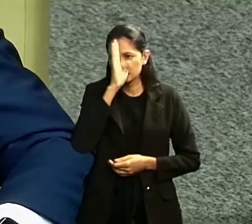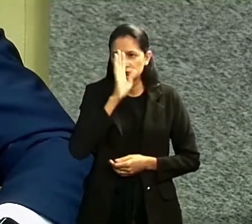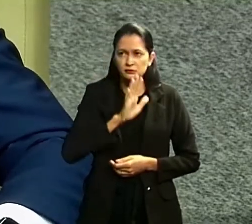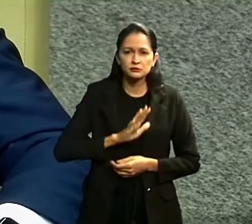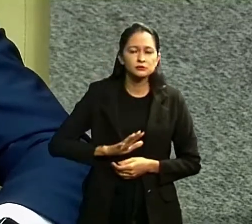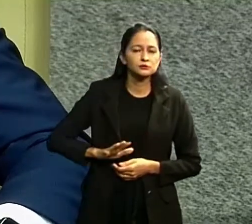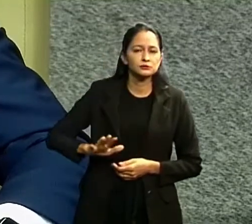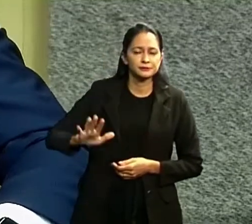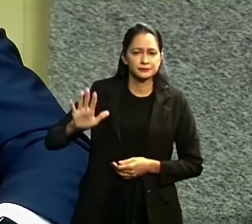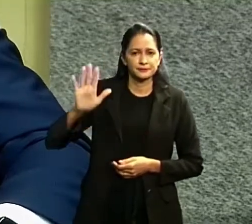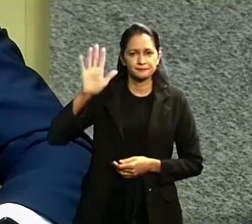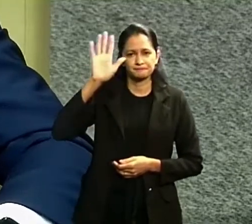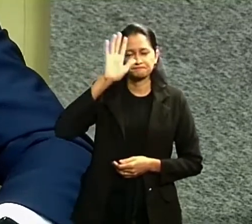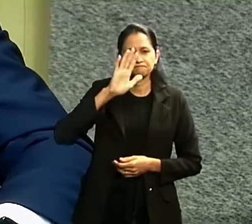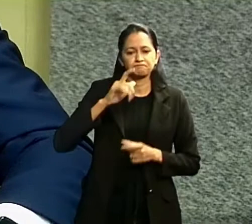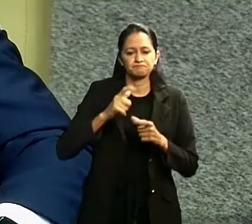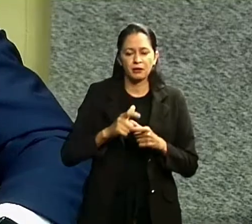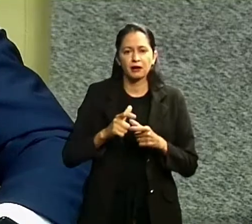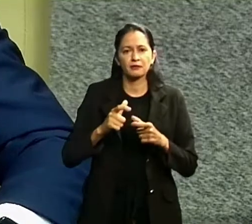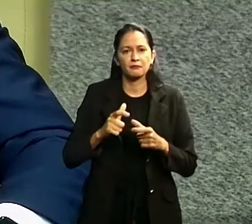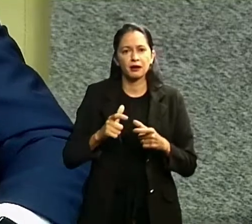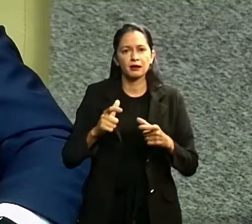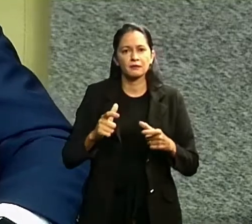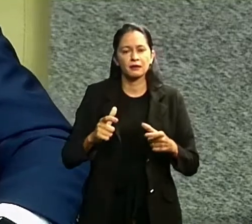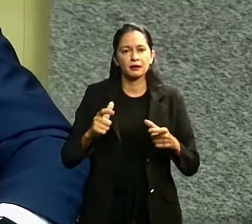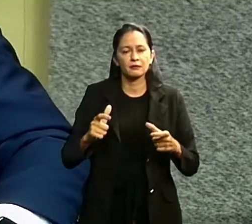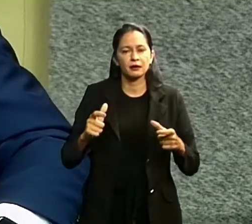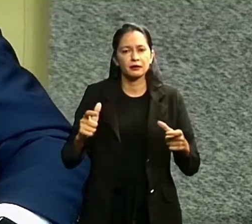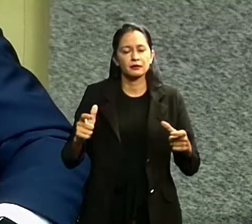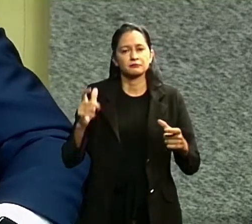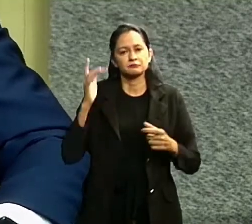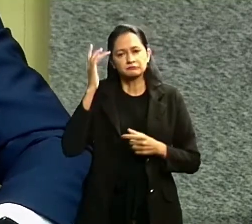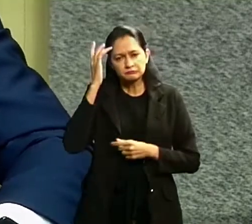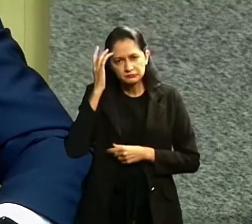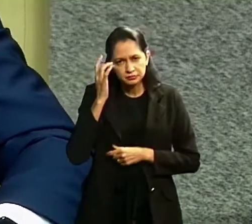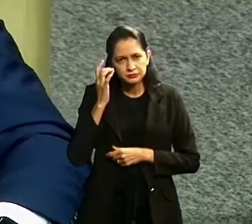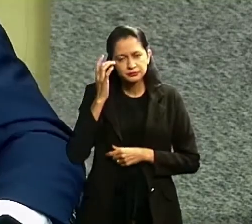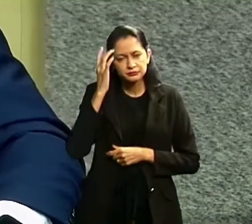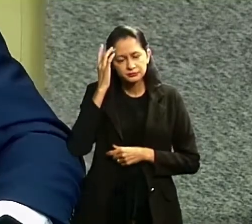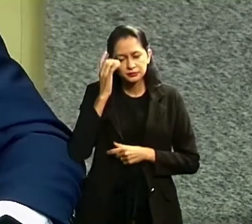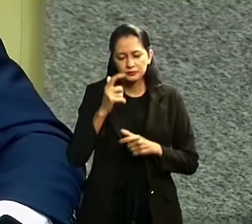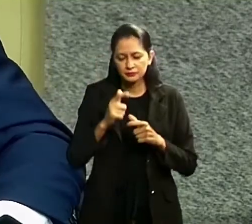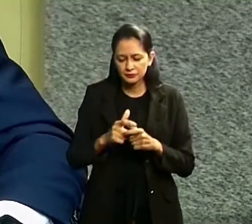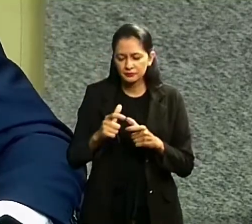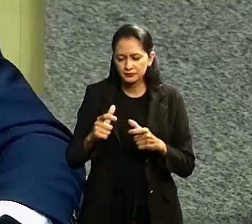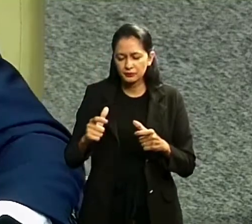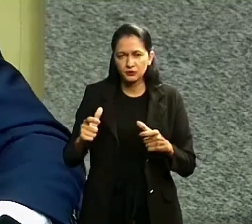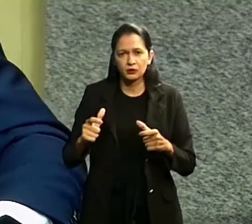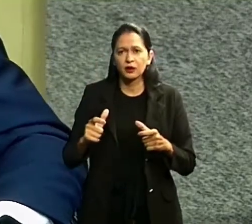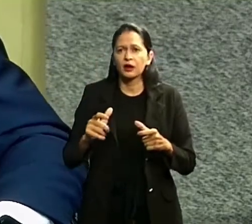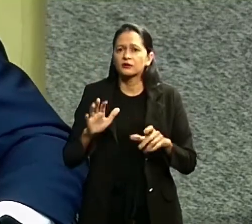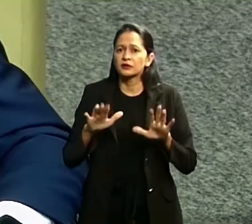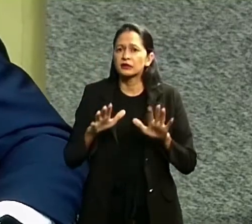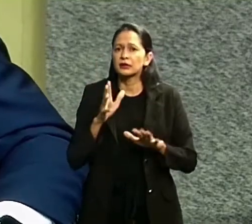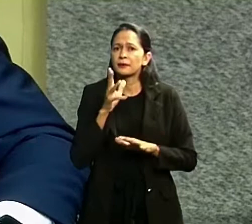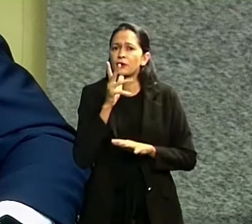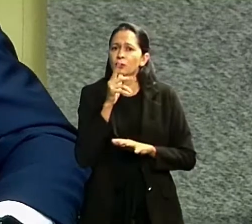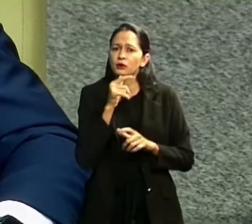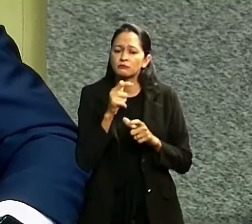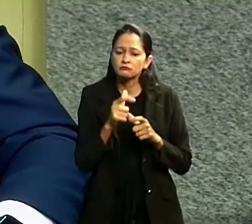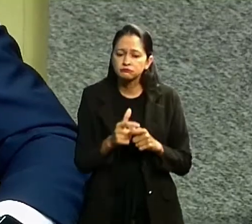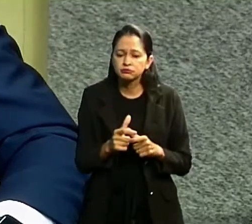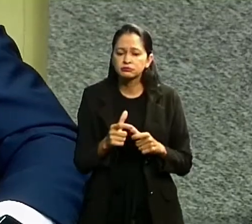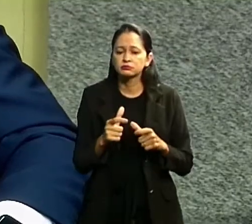si tem aumentado cada dia, ainda que não seja com uma certa rapidez, vereadora